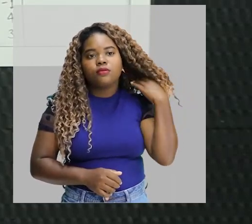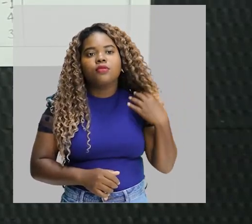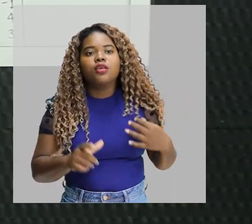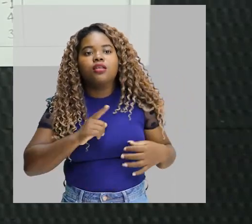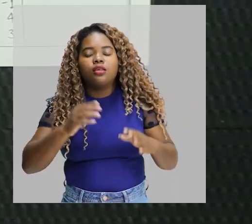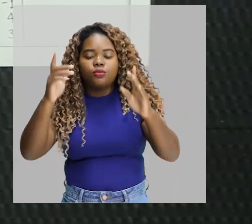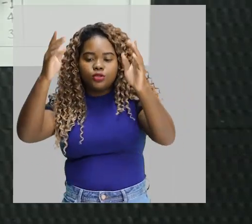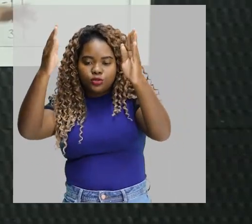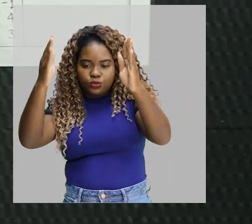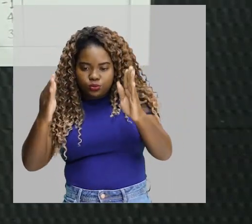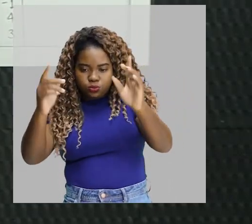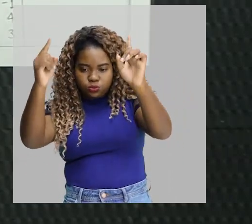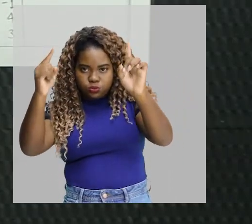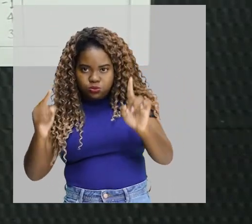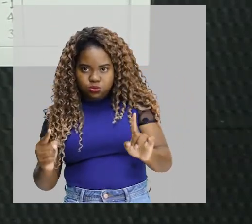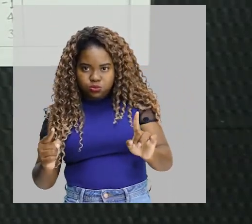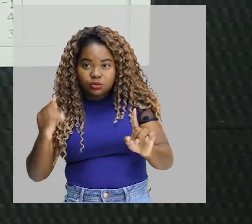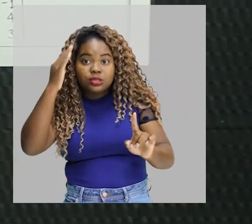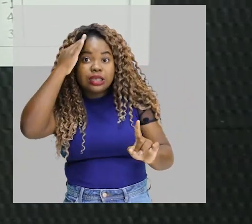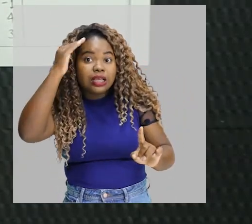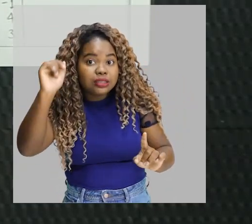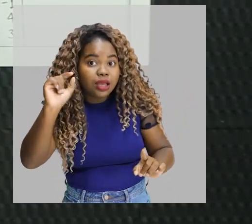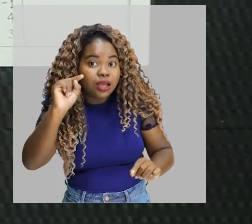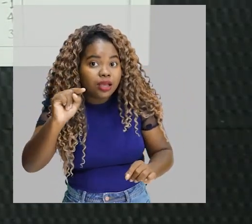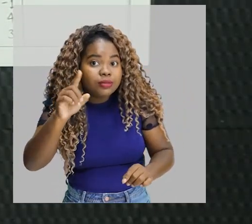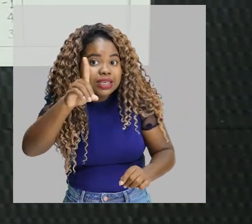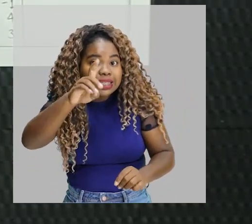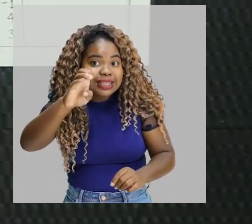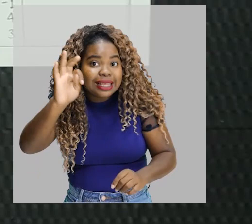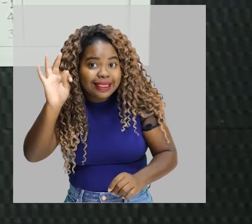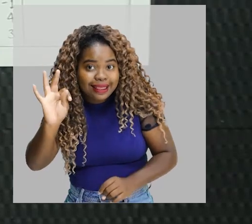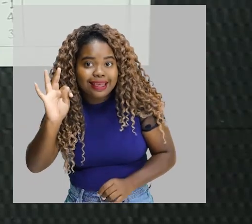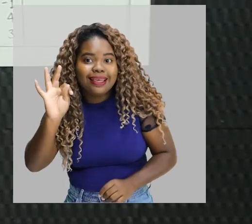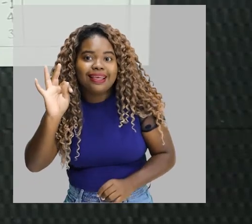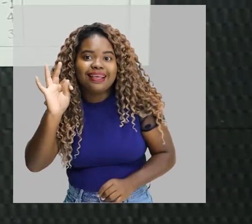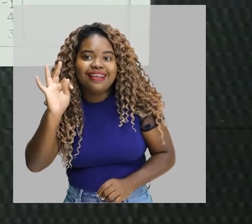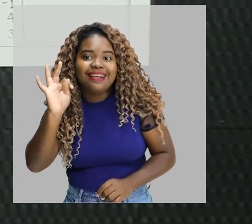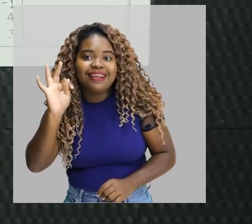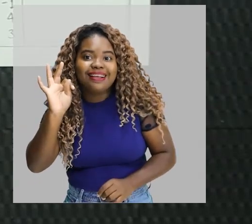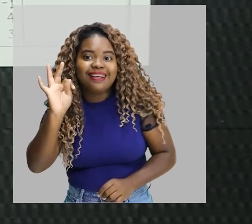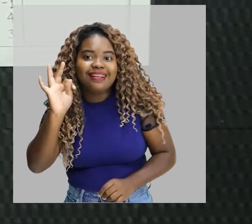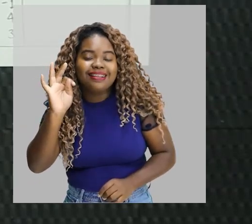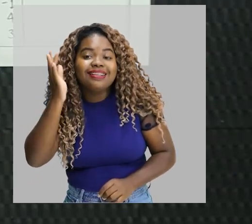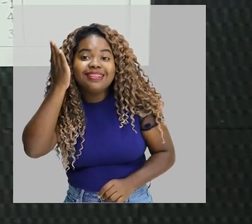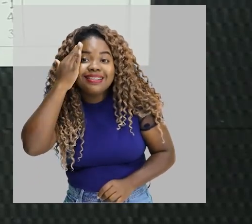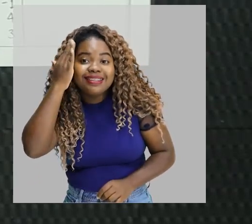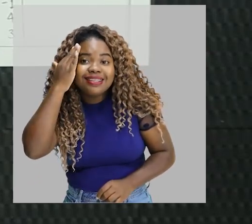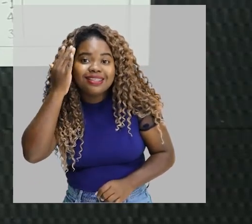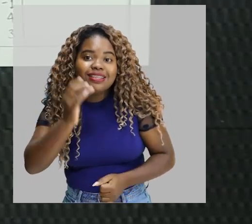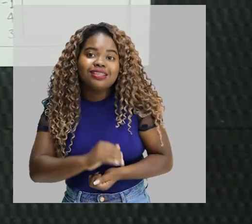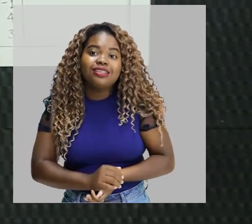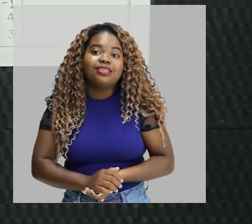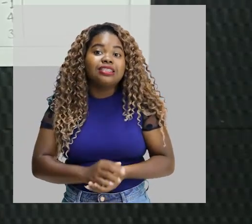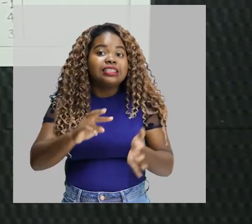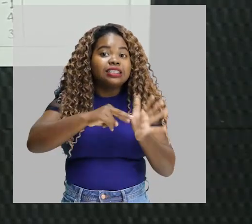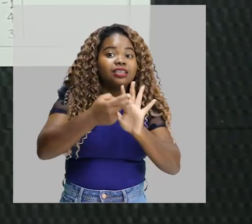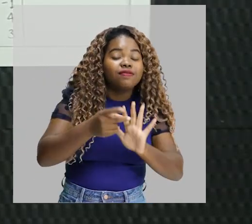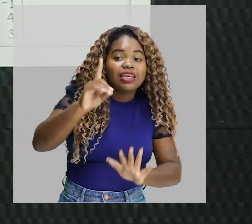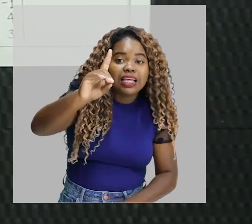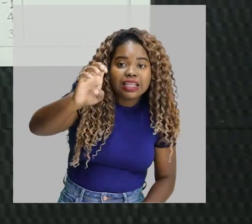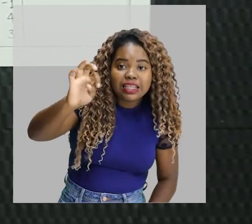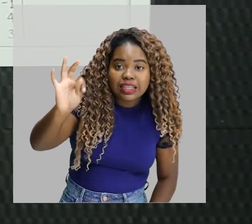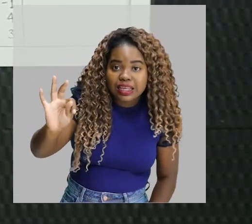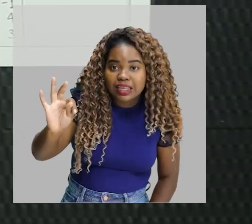né Você já sabe que essas barras é determinante como se você tem a matriz dente essas duas barras significa determinante porque